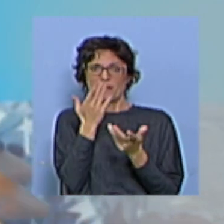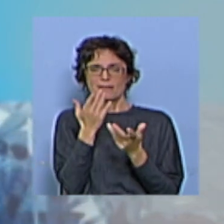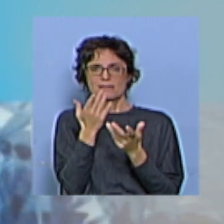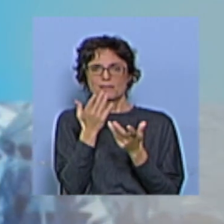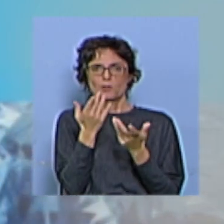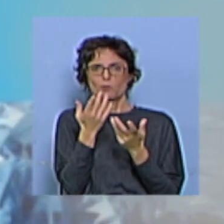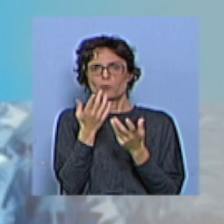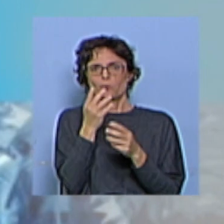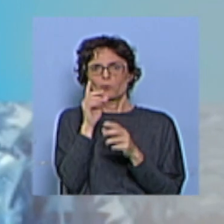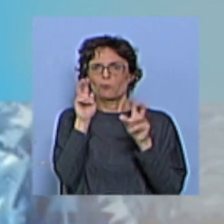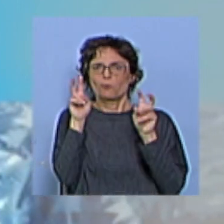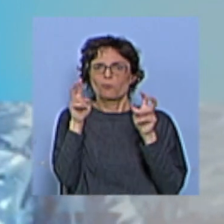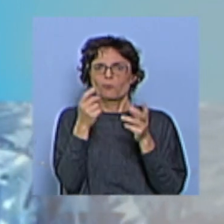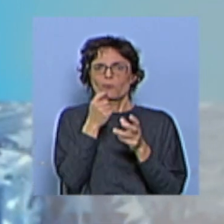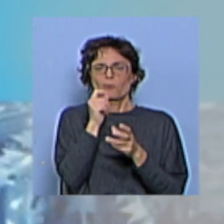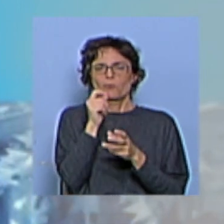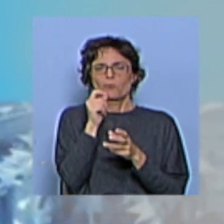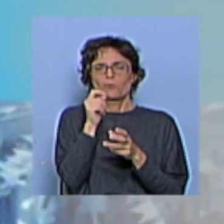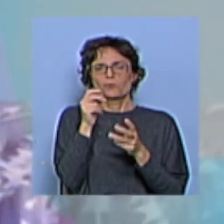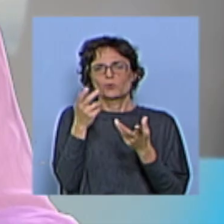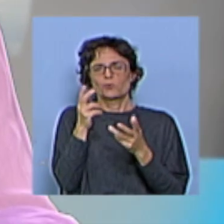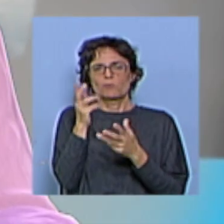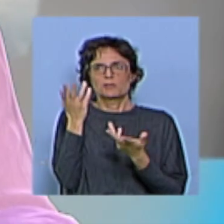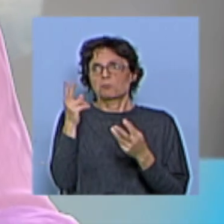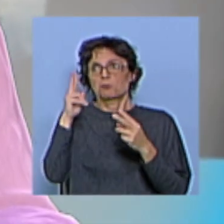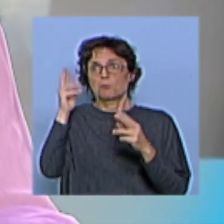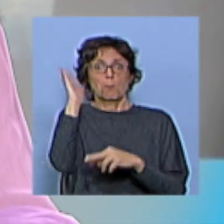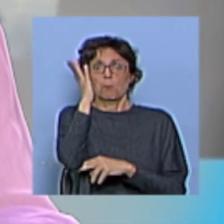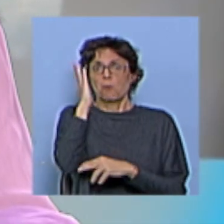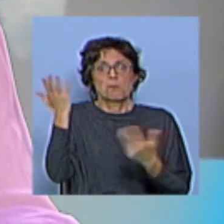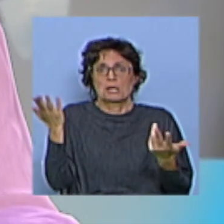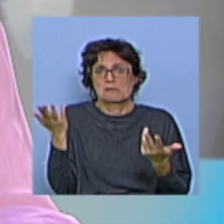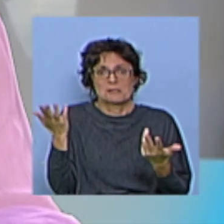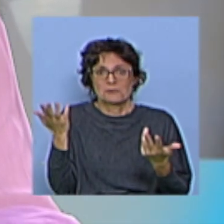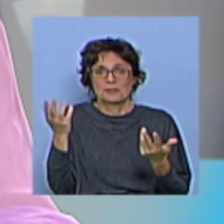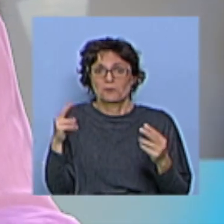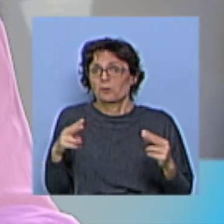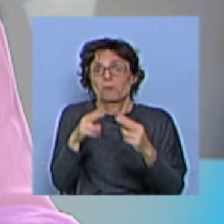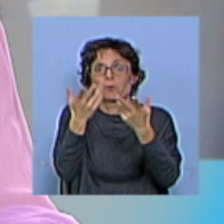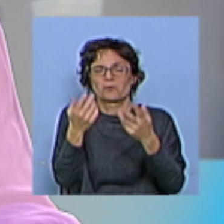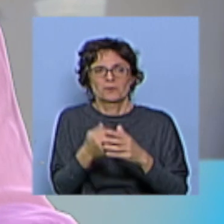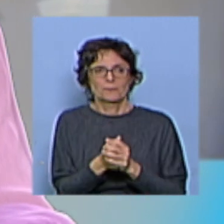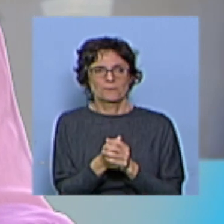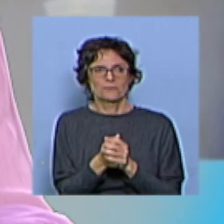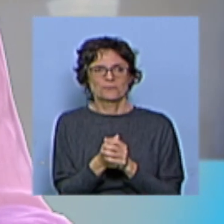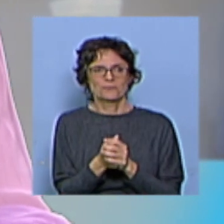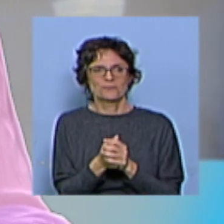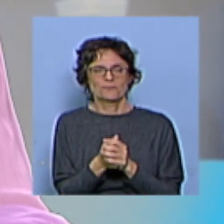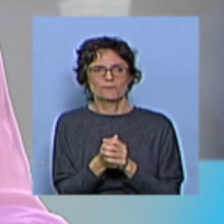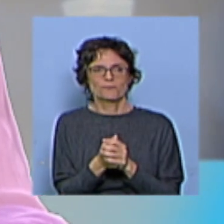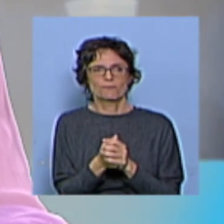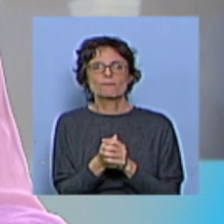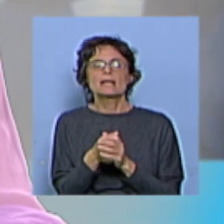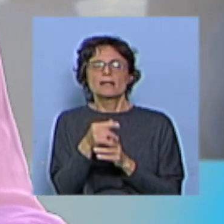mas perceberam na FEC que isto é mais eficaz, se calhar, para comunicar uma mensagem às pessoas. Sim,